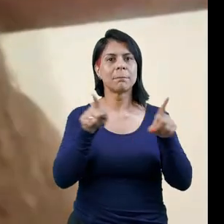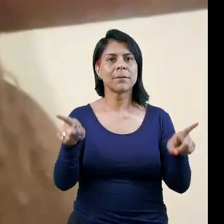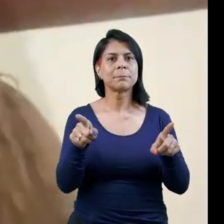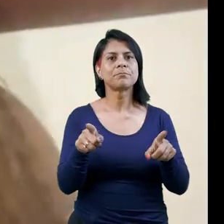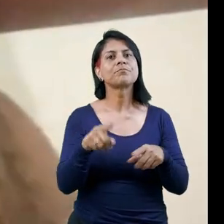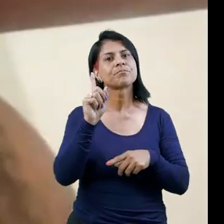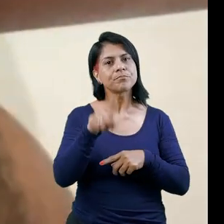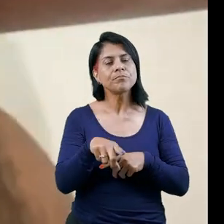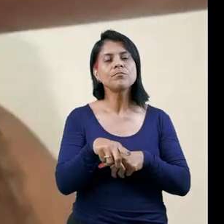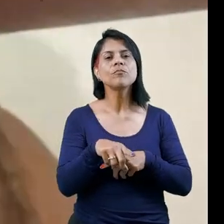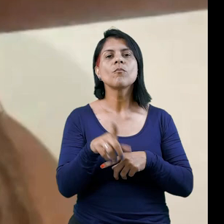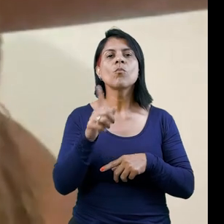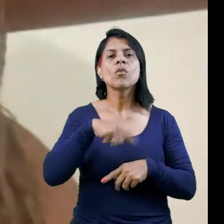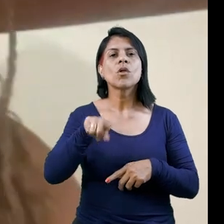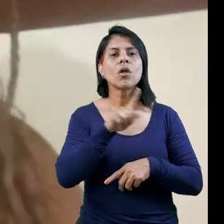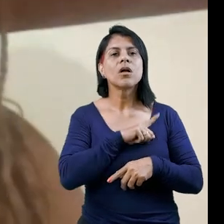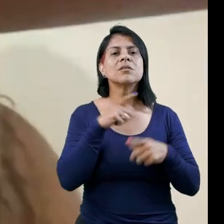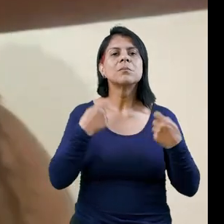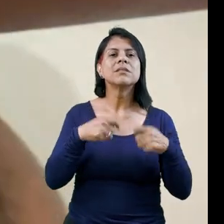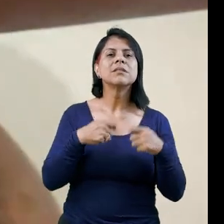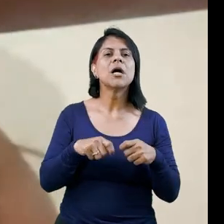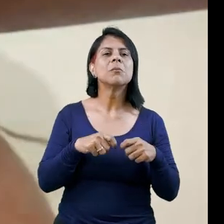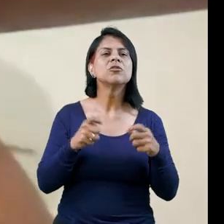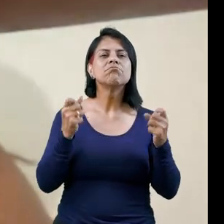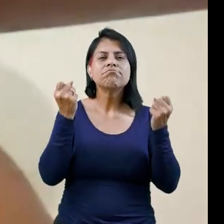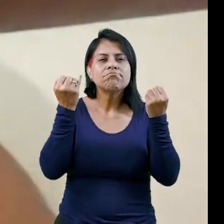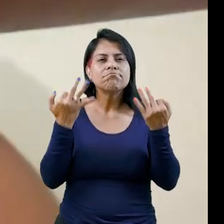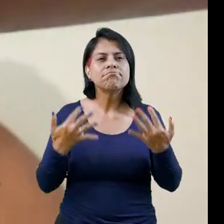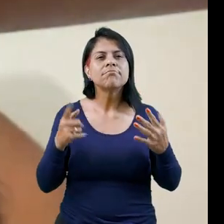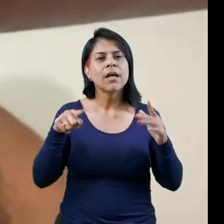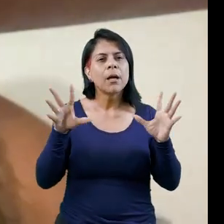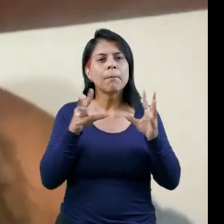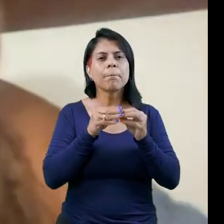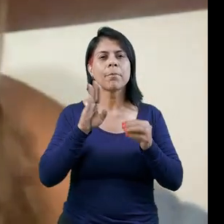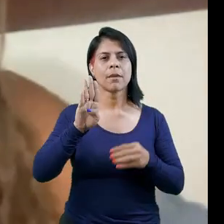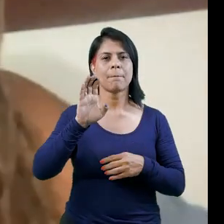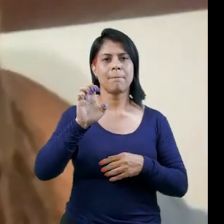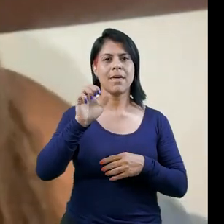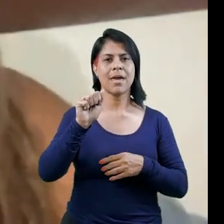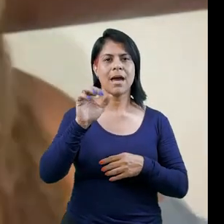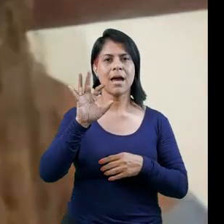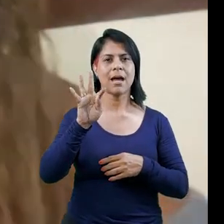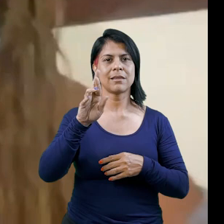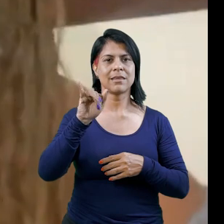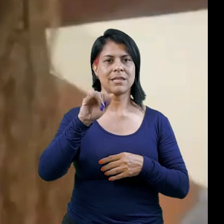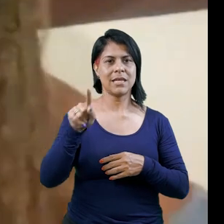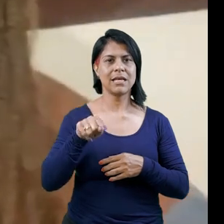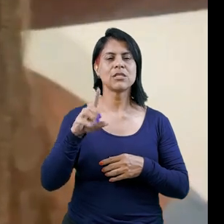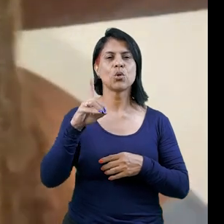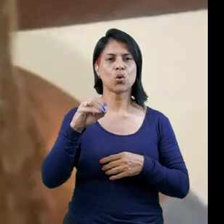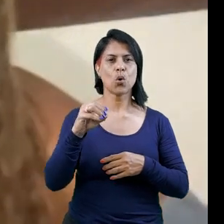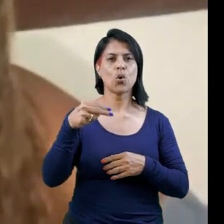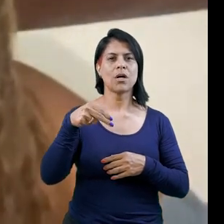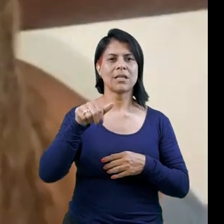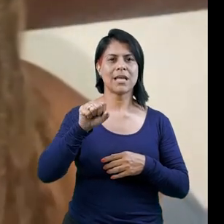é isso. Tem uma definição da Beatriz do Nascimento, que ela fala do quilombo como